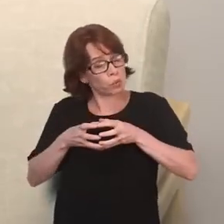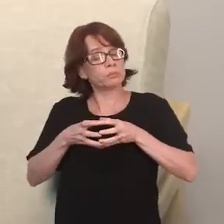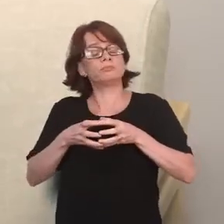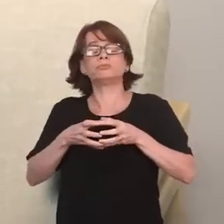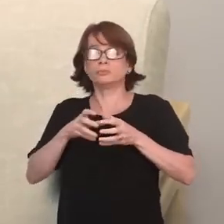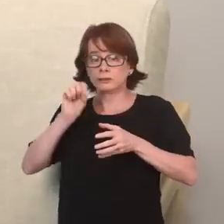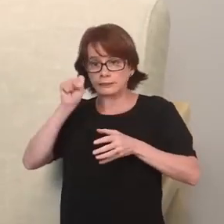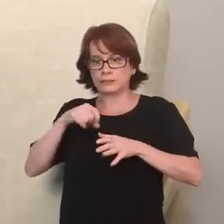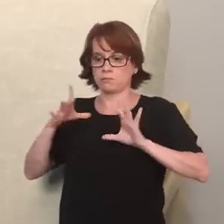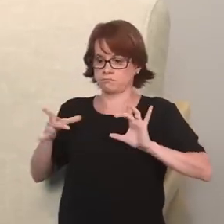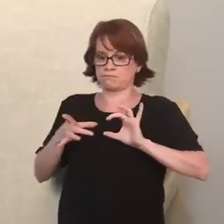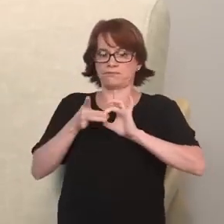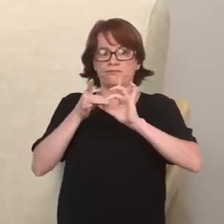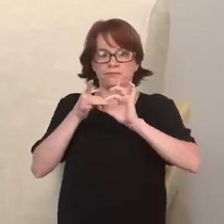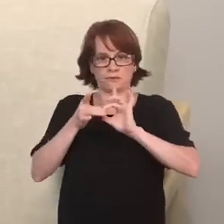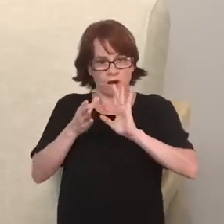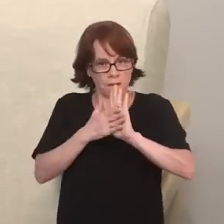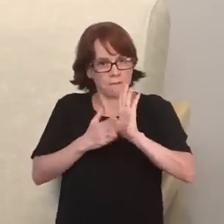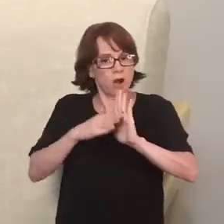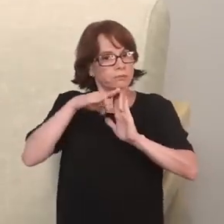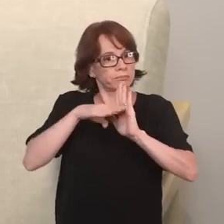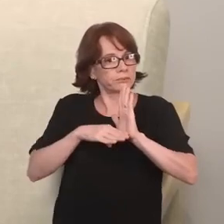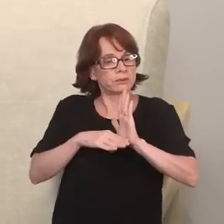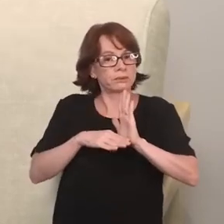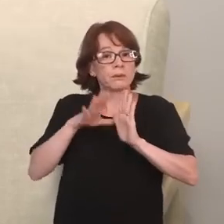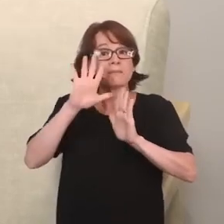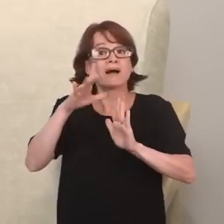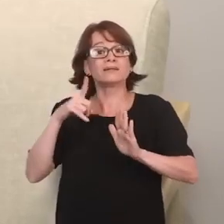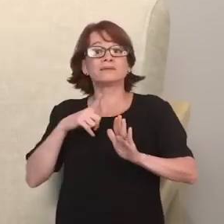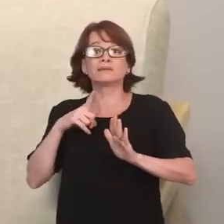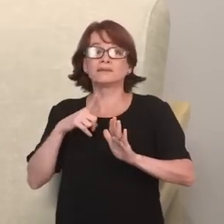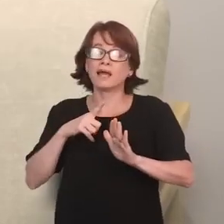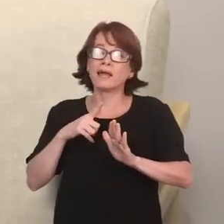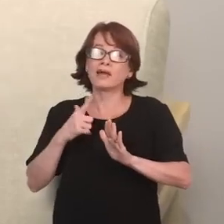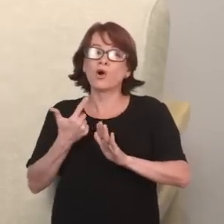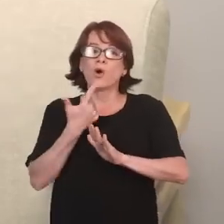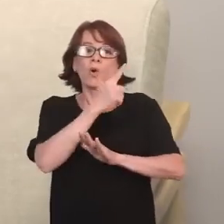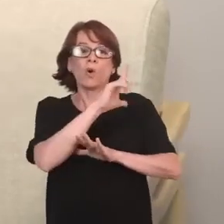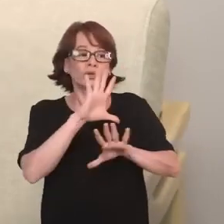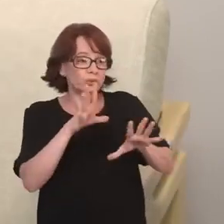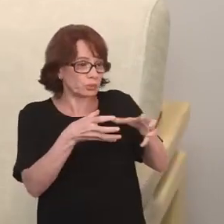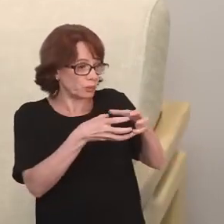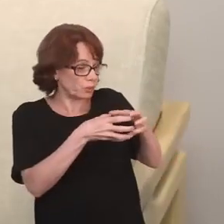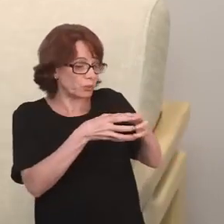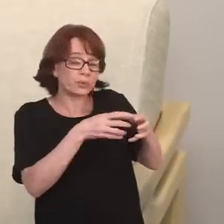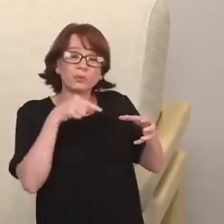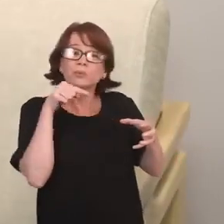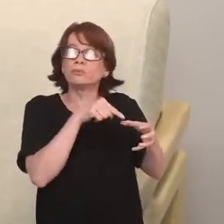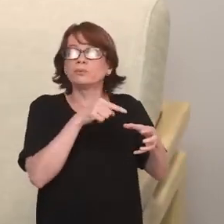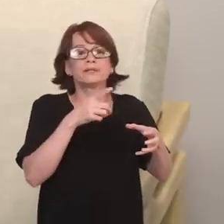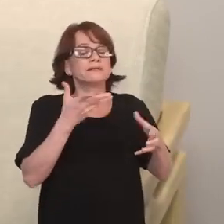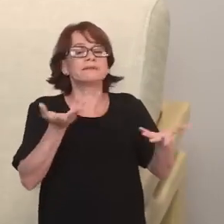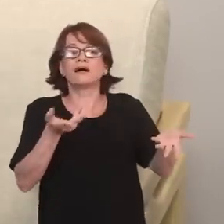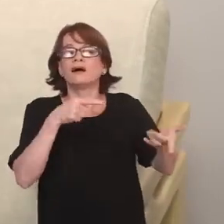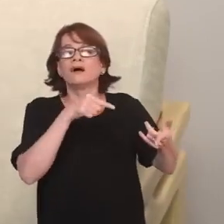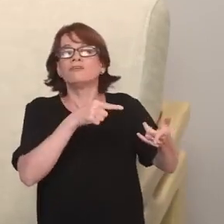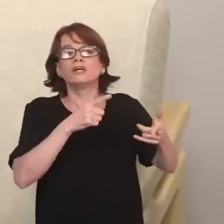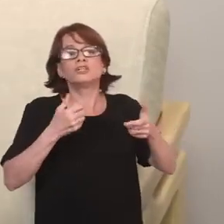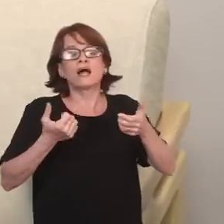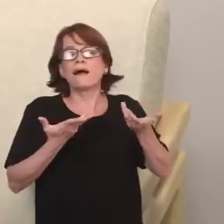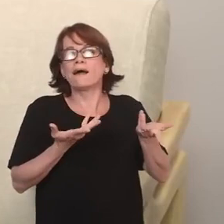tem um grupo que já era PL muito antes do PL ser o partido do presidente Bolsonaro, um partido à direita, um partido